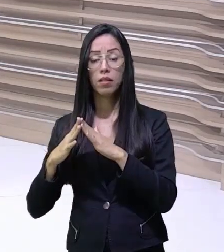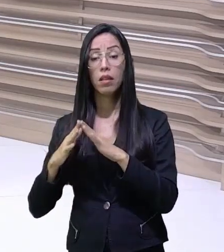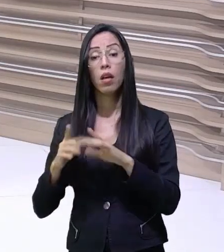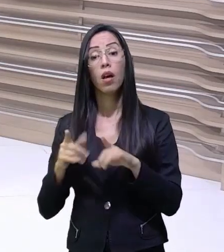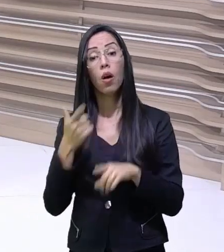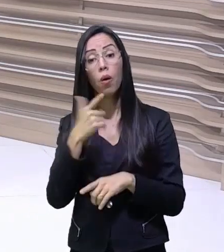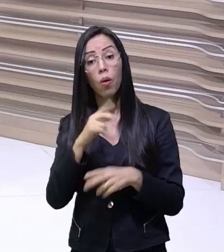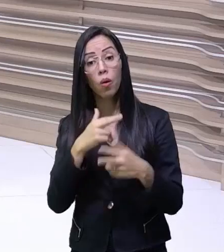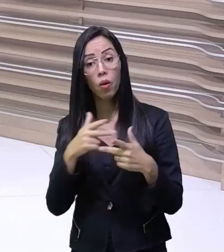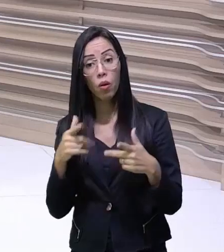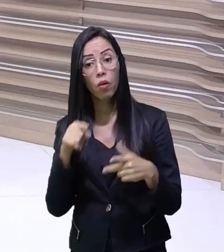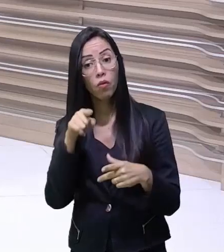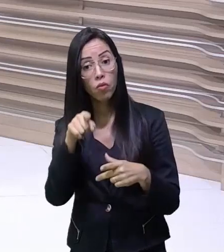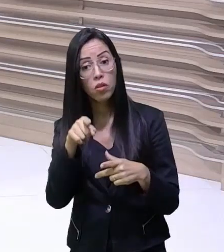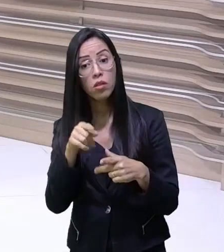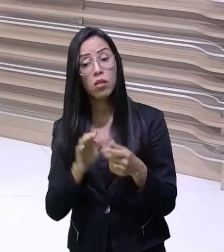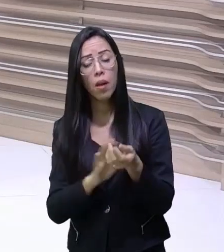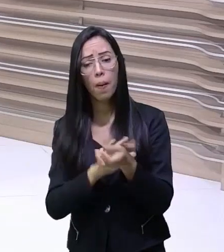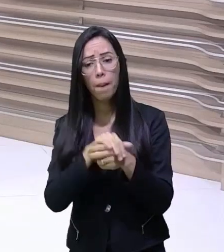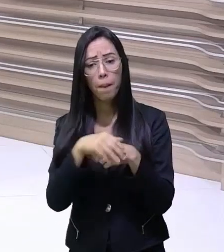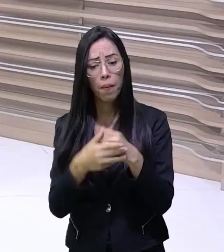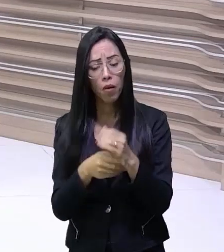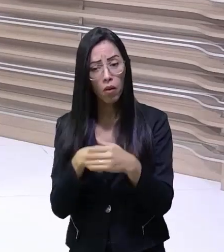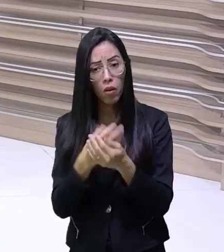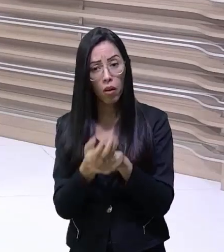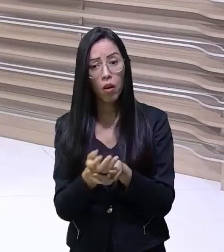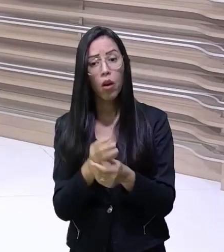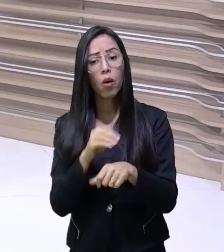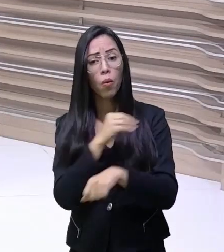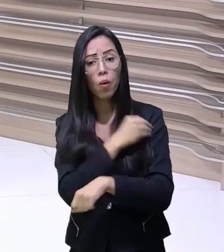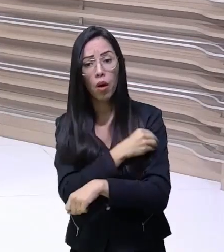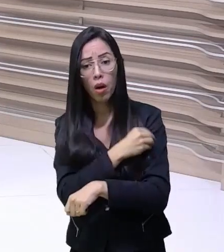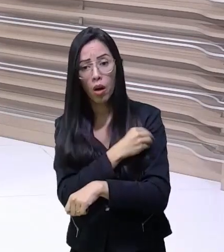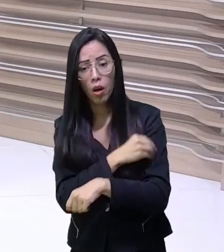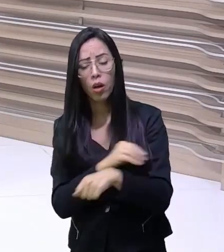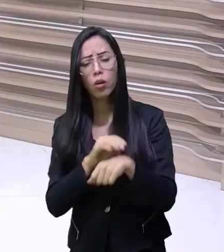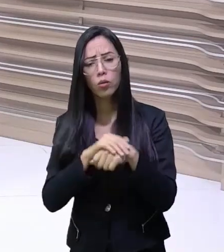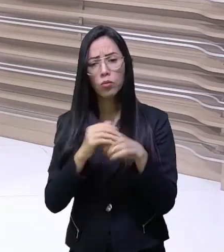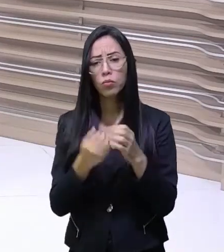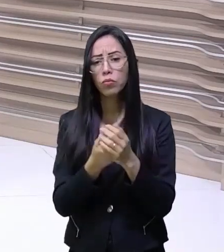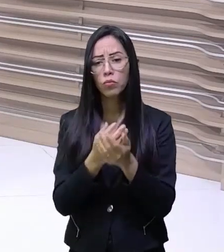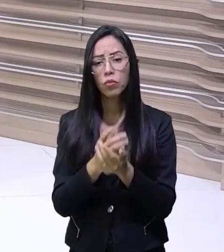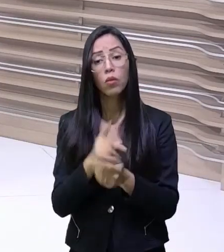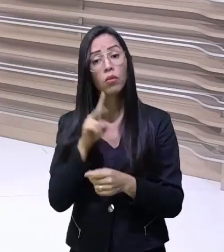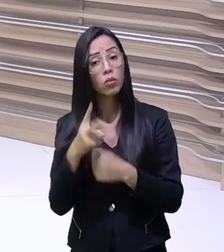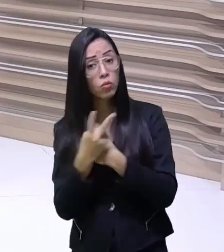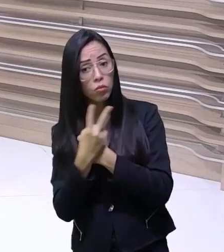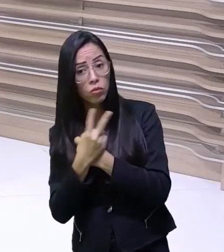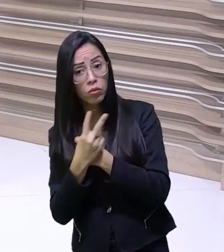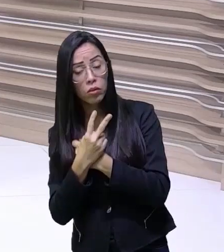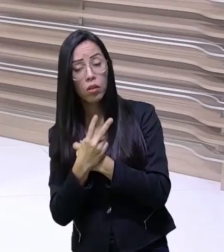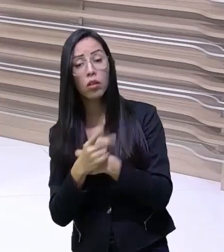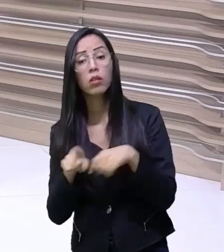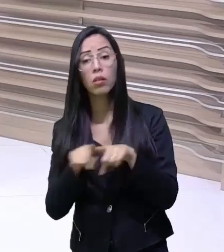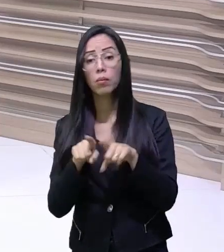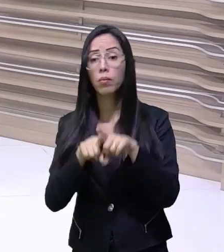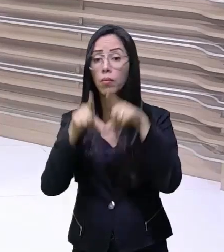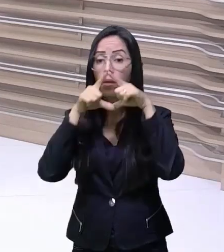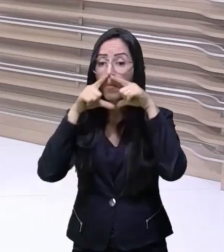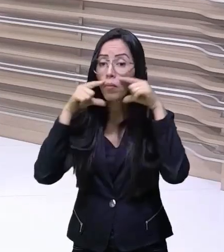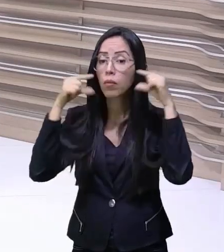coisa, você está lavando as mãozinhas, você está usando álcool em gel, você está se cuidando, está usando